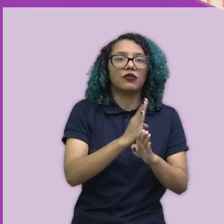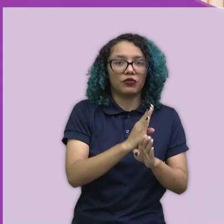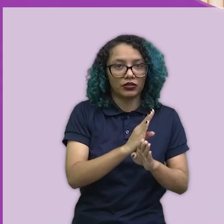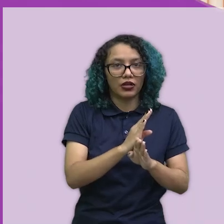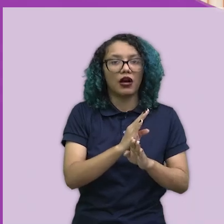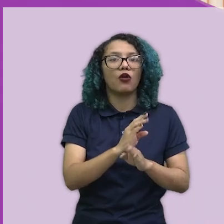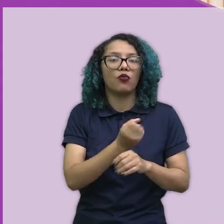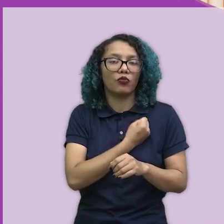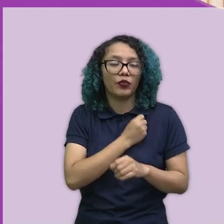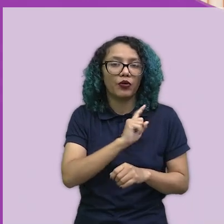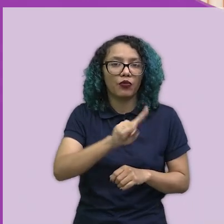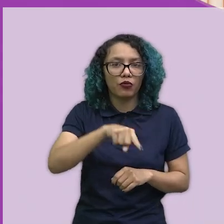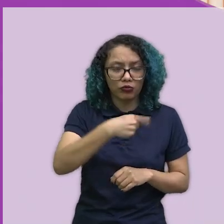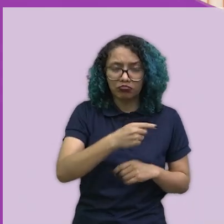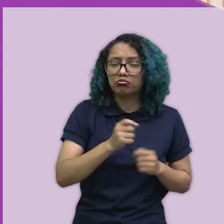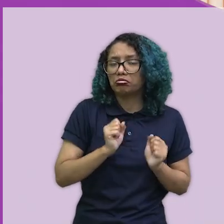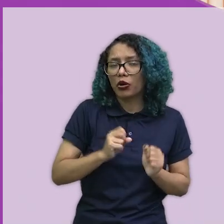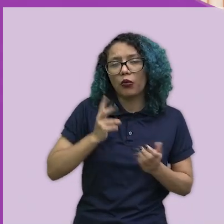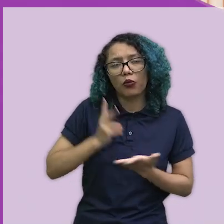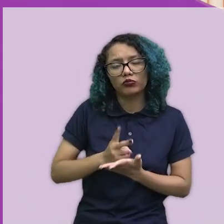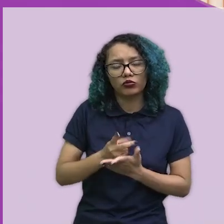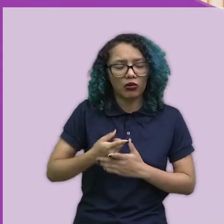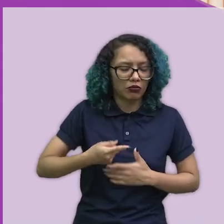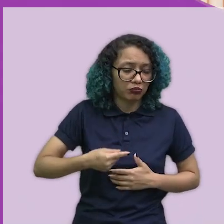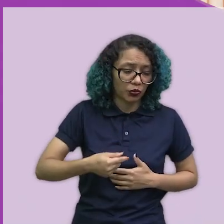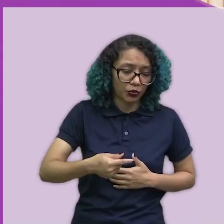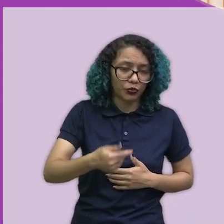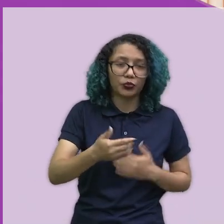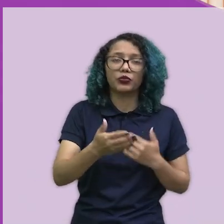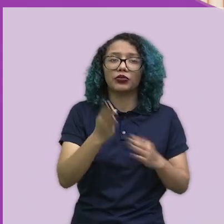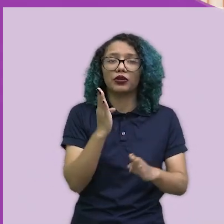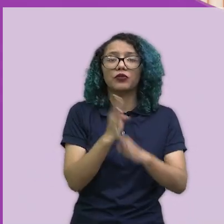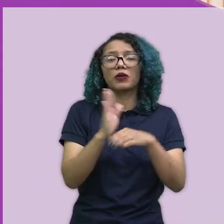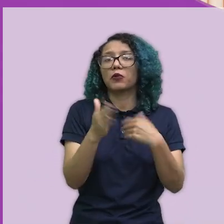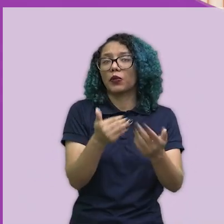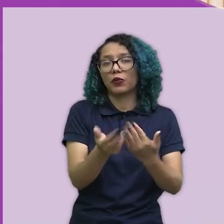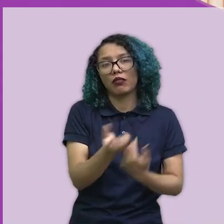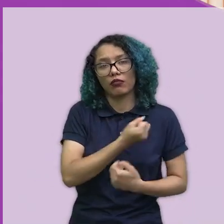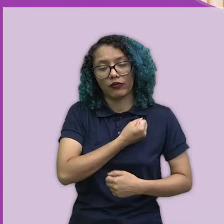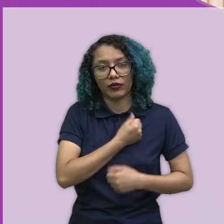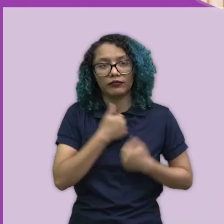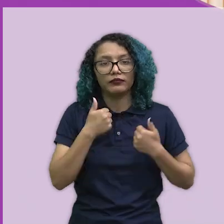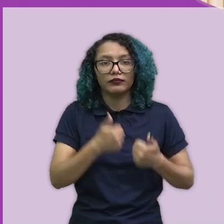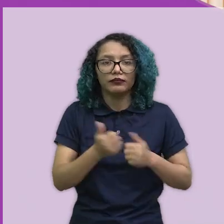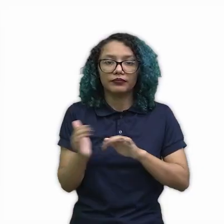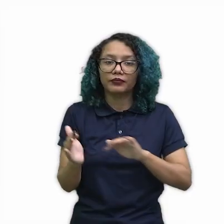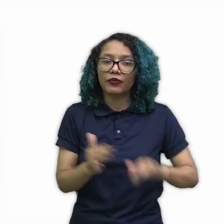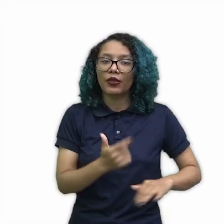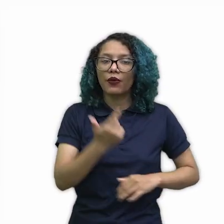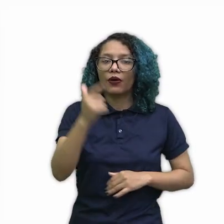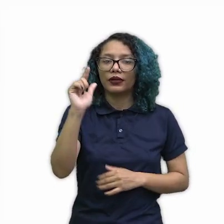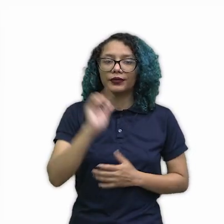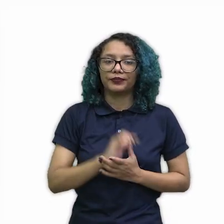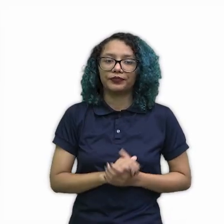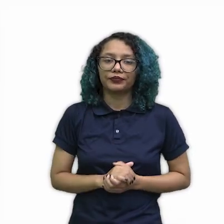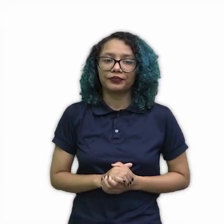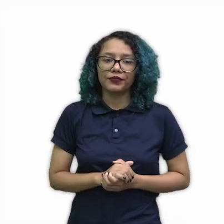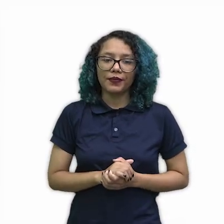eu poderia ir até o infinito para encontrar qualquer valor. Bacana? Vamos ver a próxima sequência aí, ó.